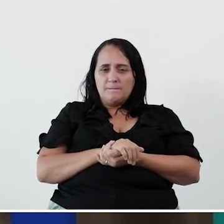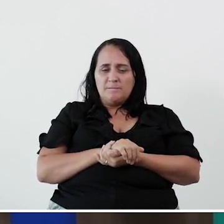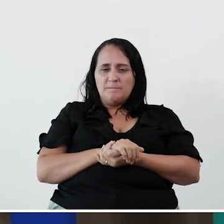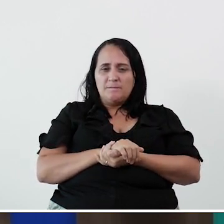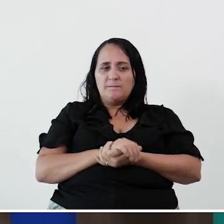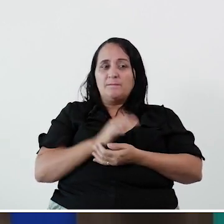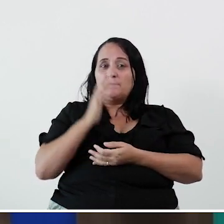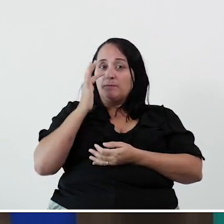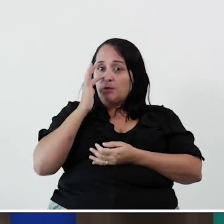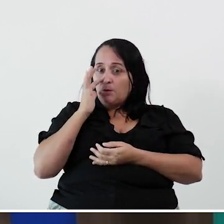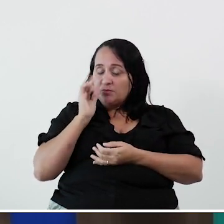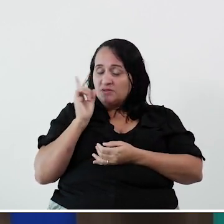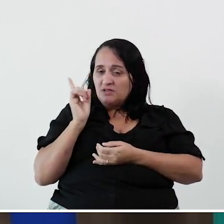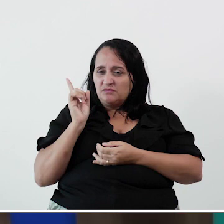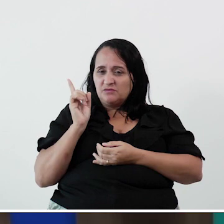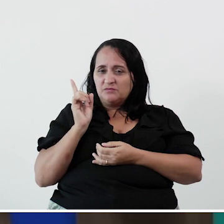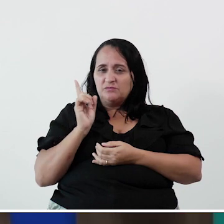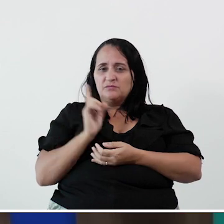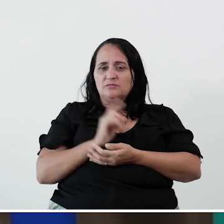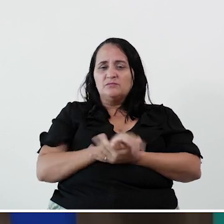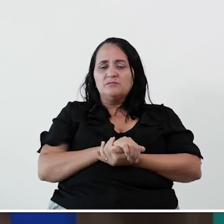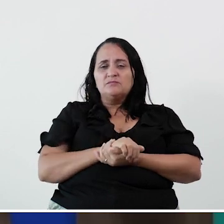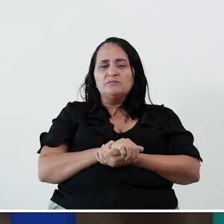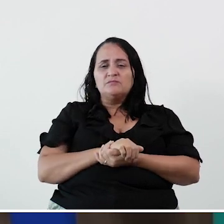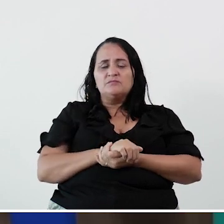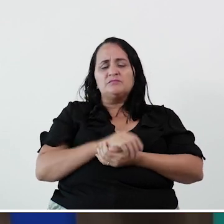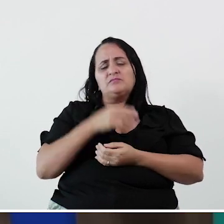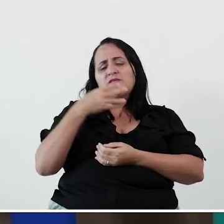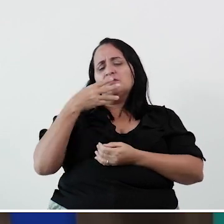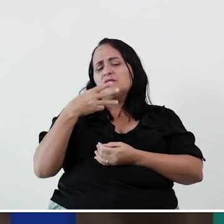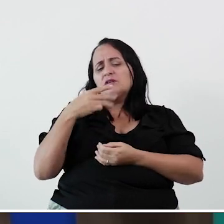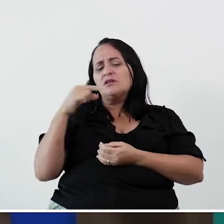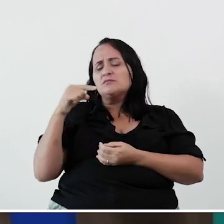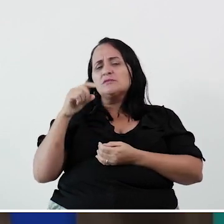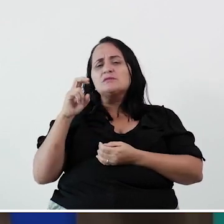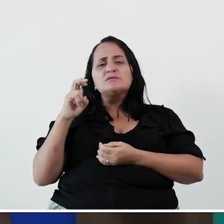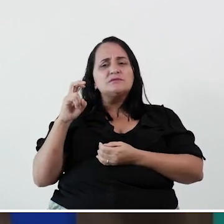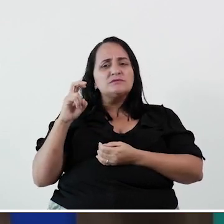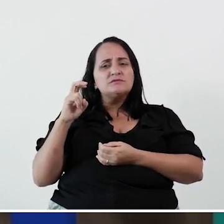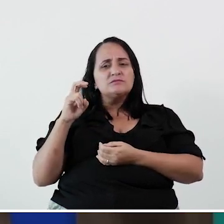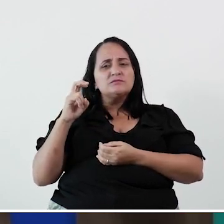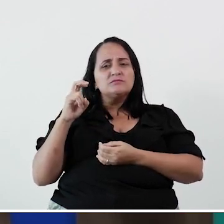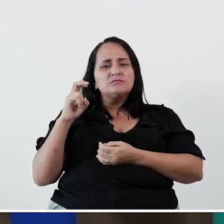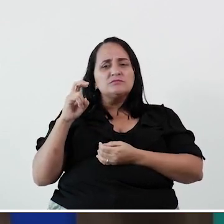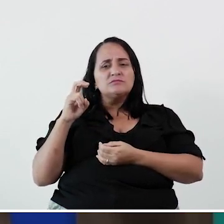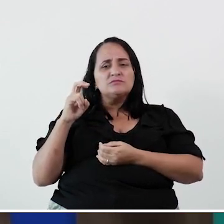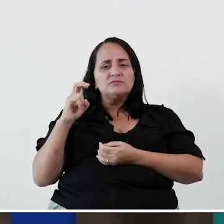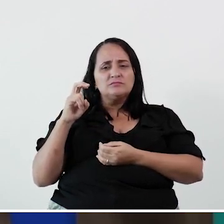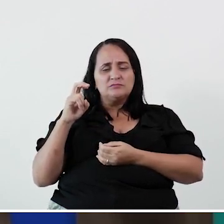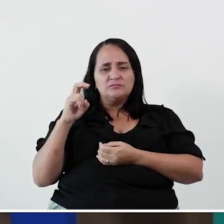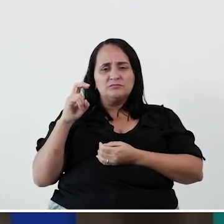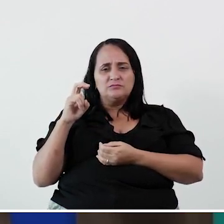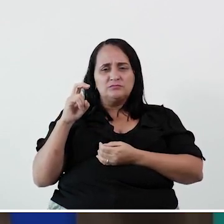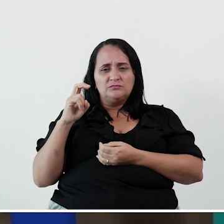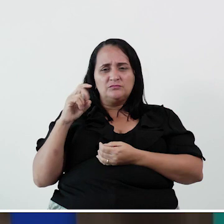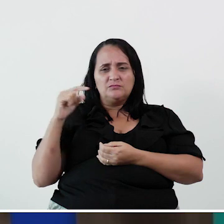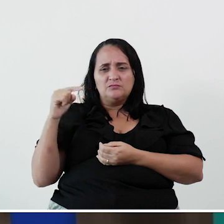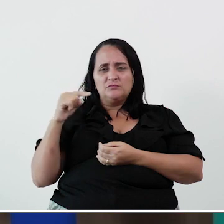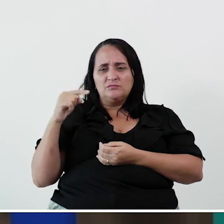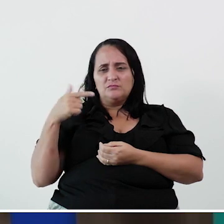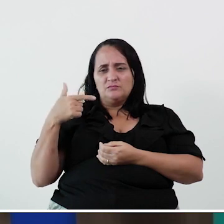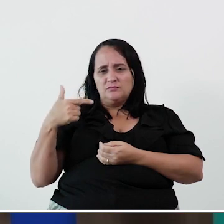Observe para uma coisa aqui. 3 menos 5, eu tenho que dar menos